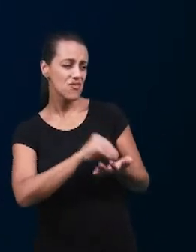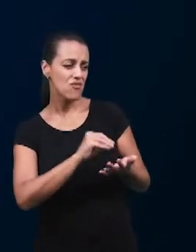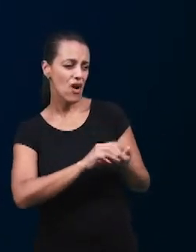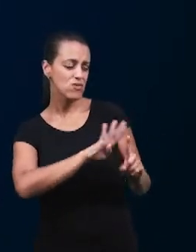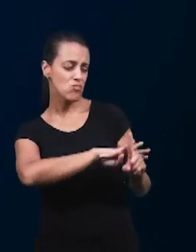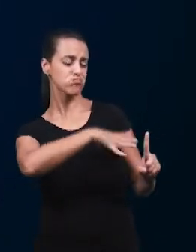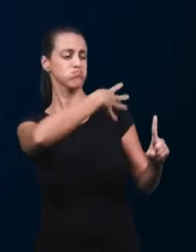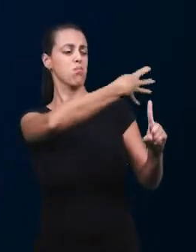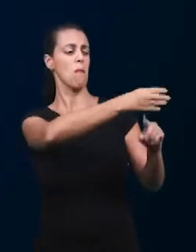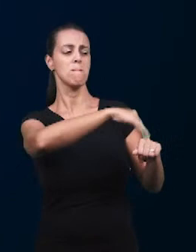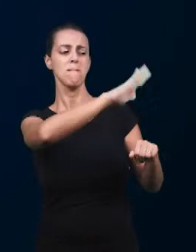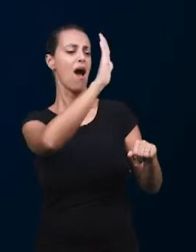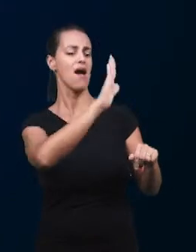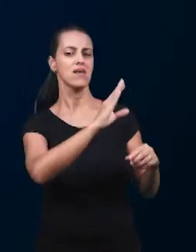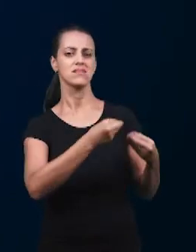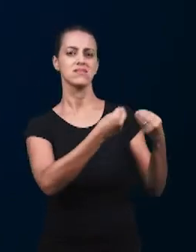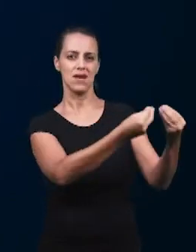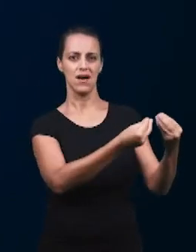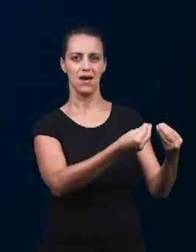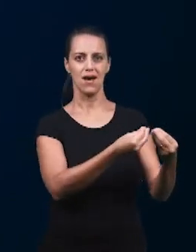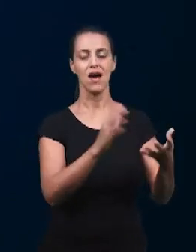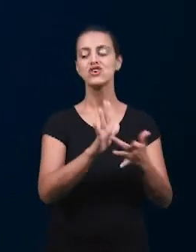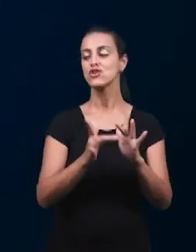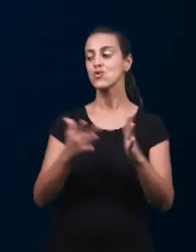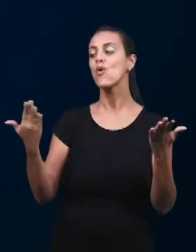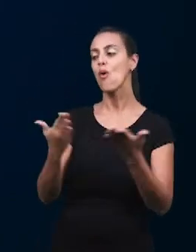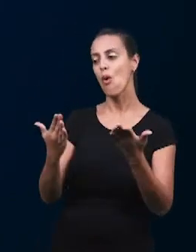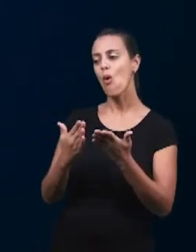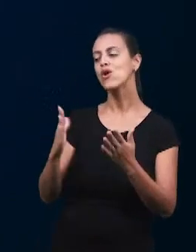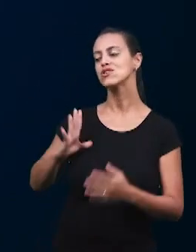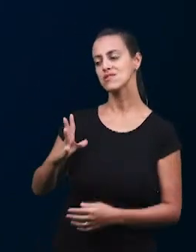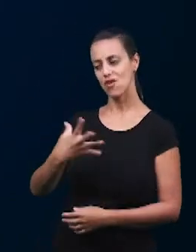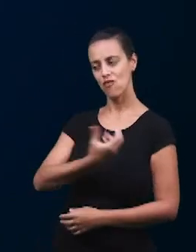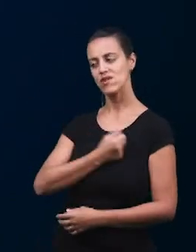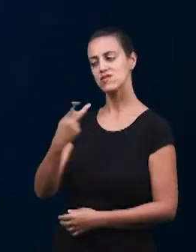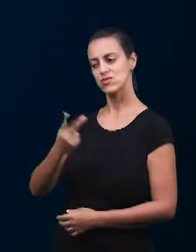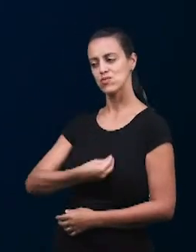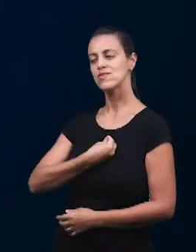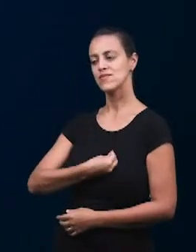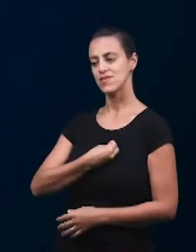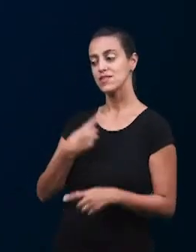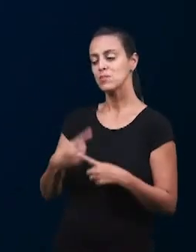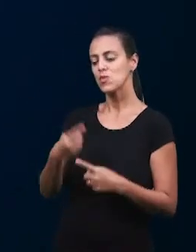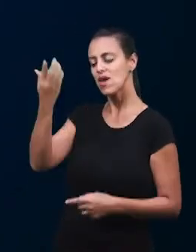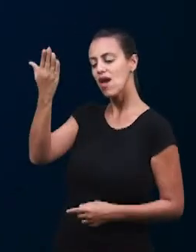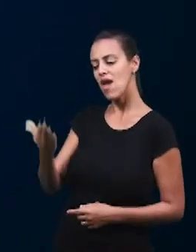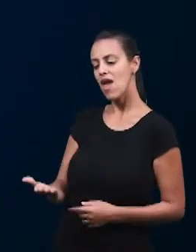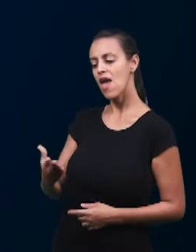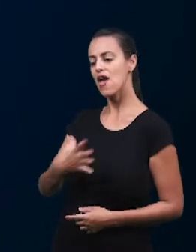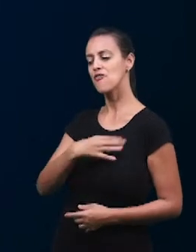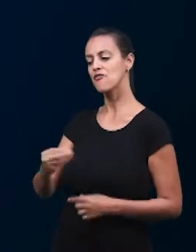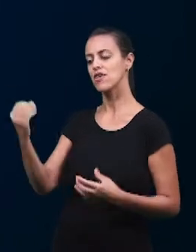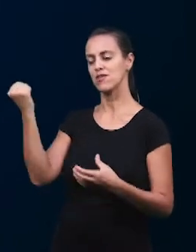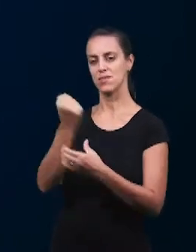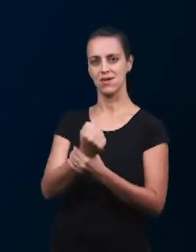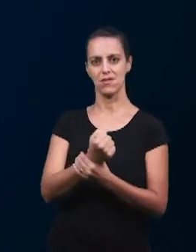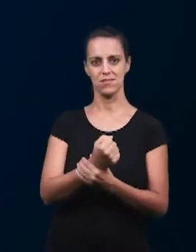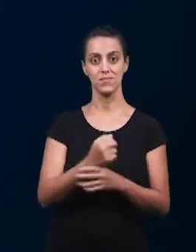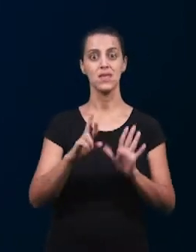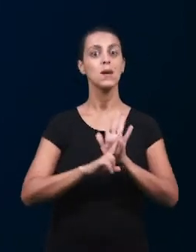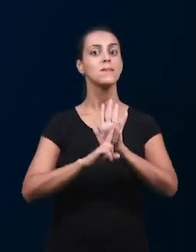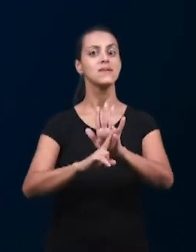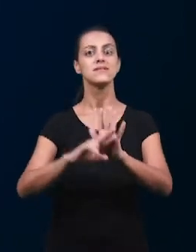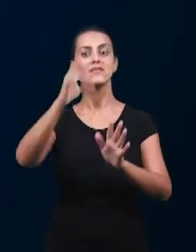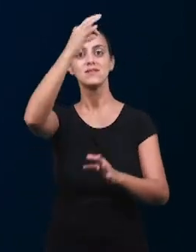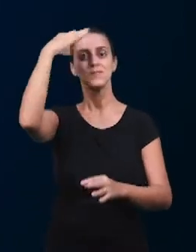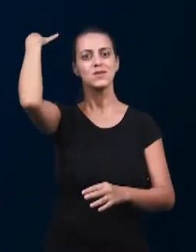alguém, restituo 4 vezes mais. Então Jesus lhe disse: Hoje houve salvação nessa casa, pois que também este é filho de Abraão. Representa o